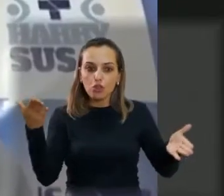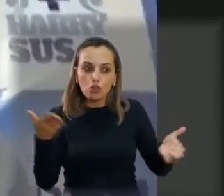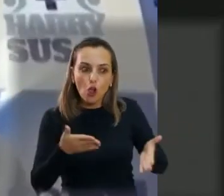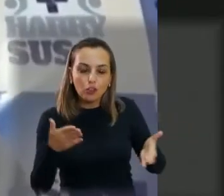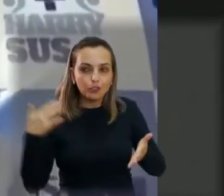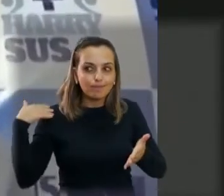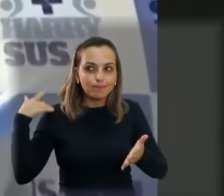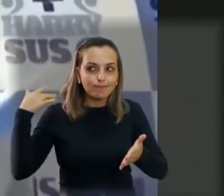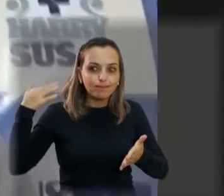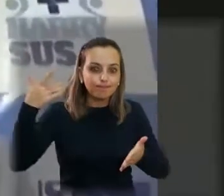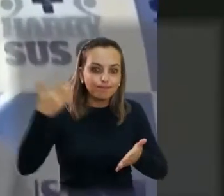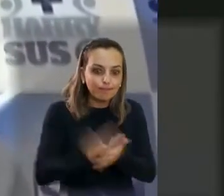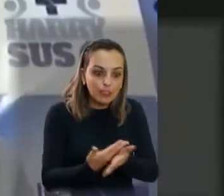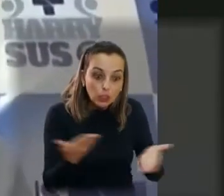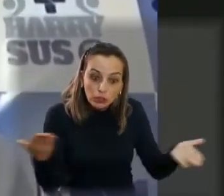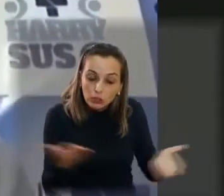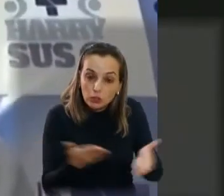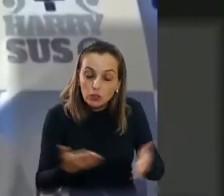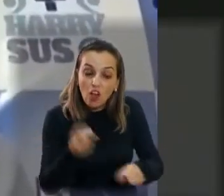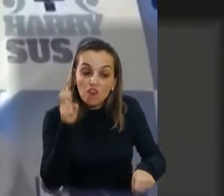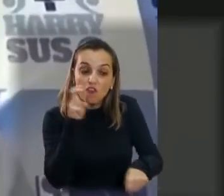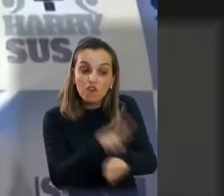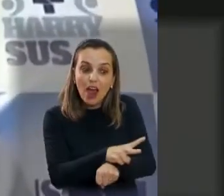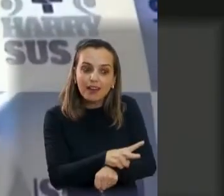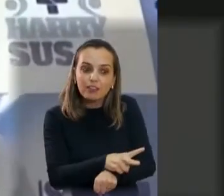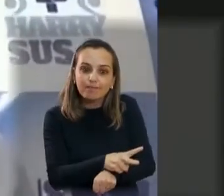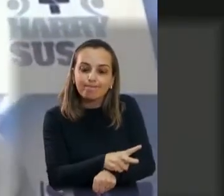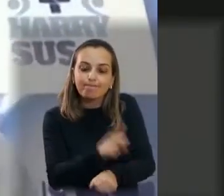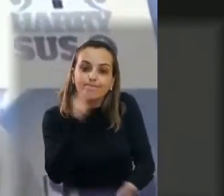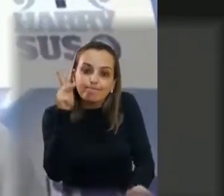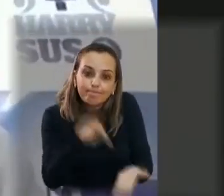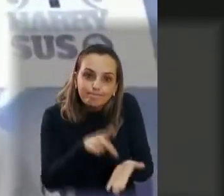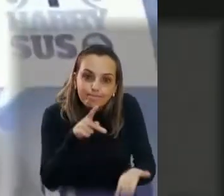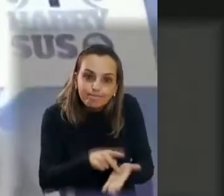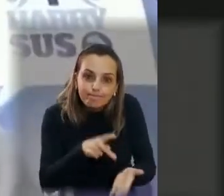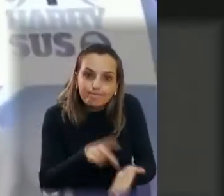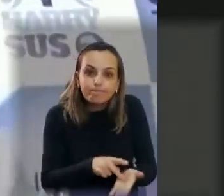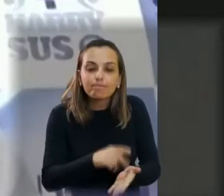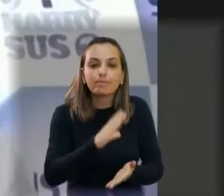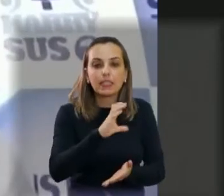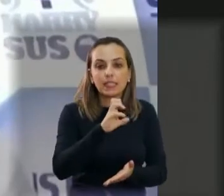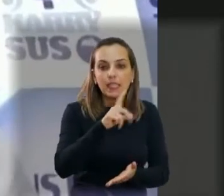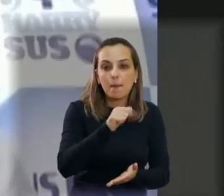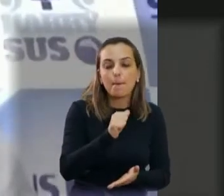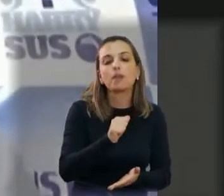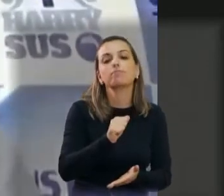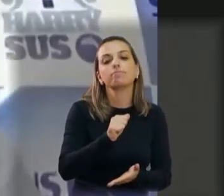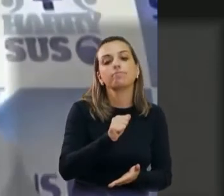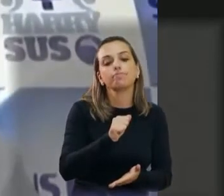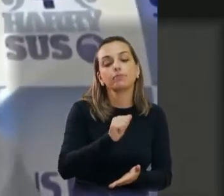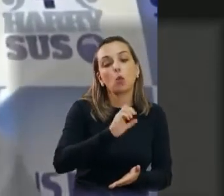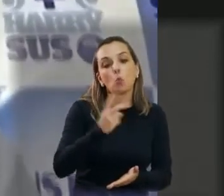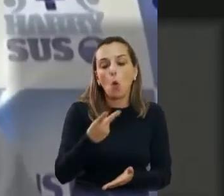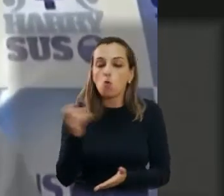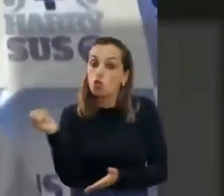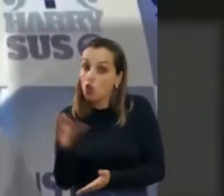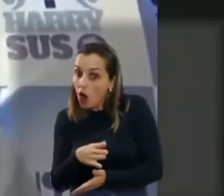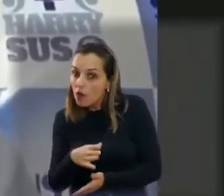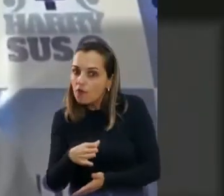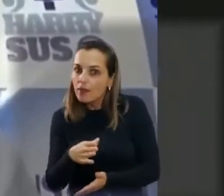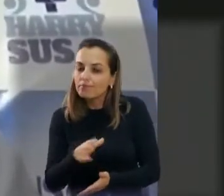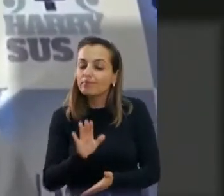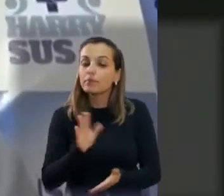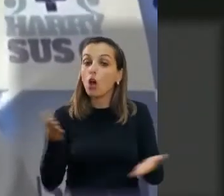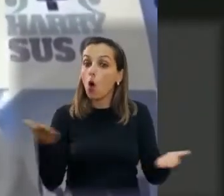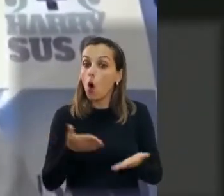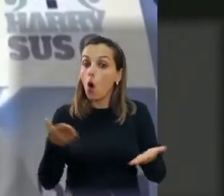aqui, seja a cepa do ano passado, seja a nova cepa, né? E hoje o que preocupa